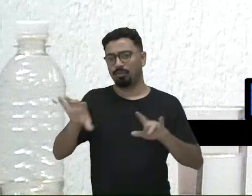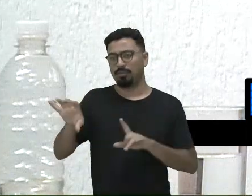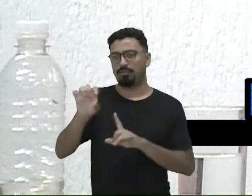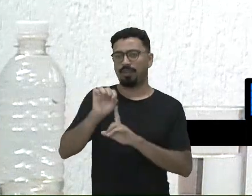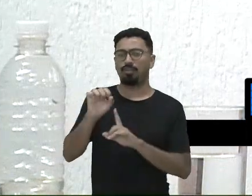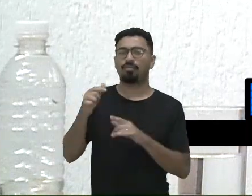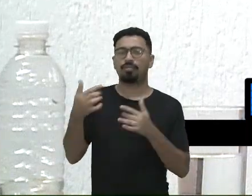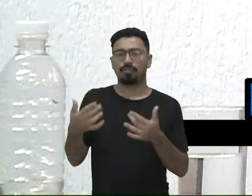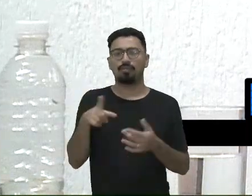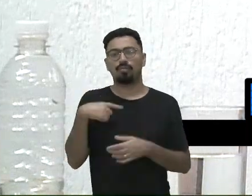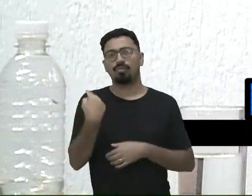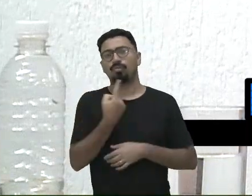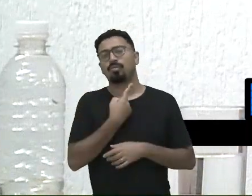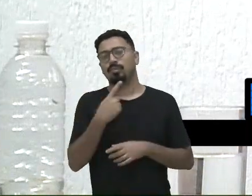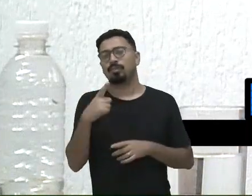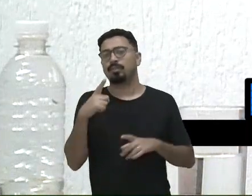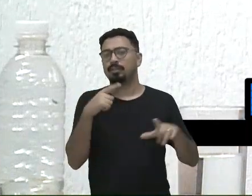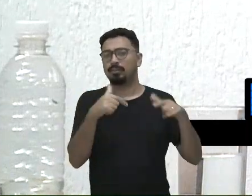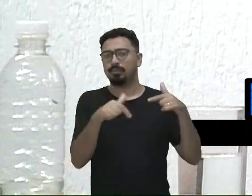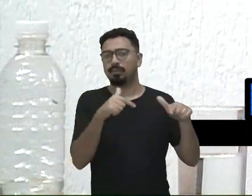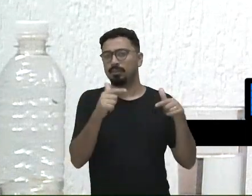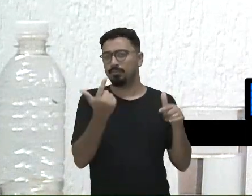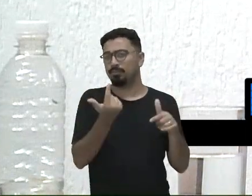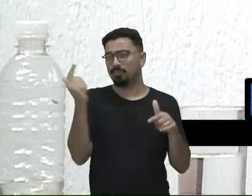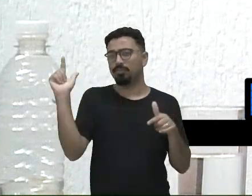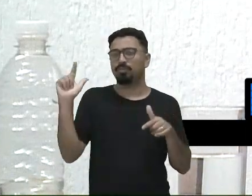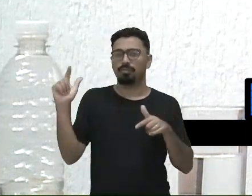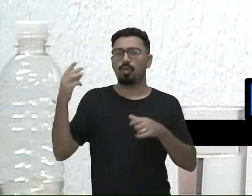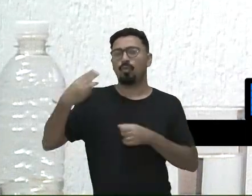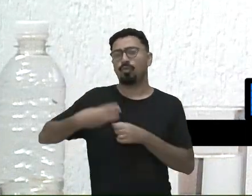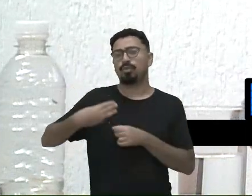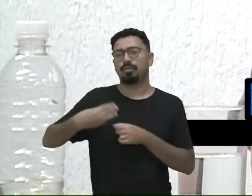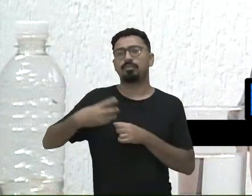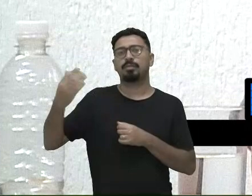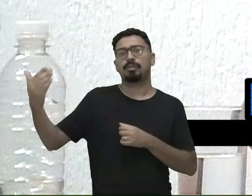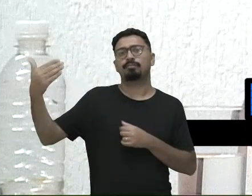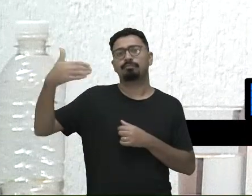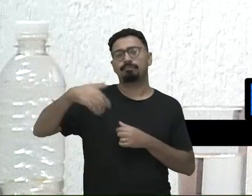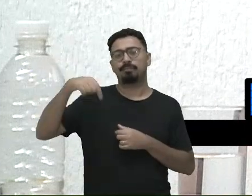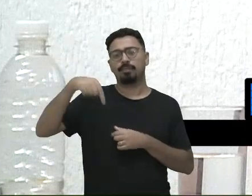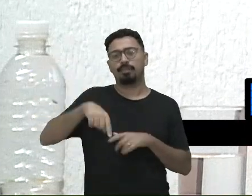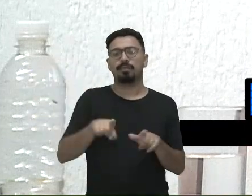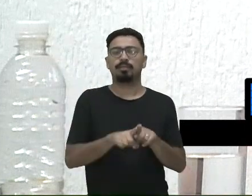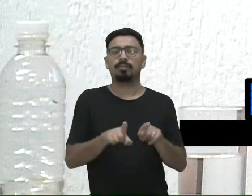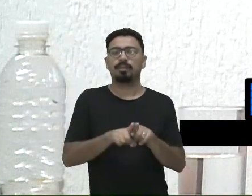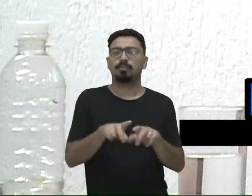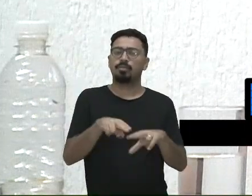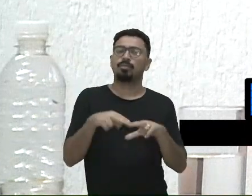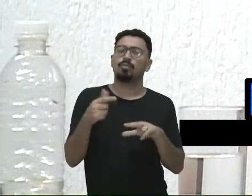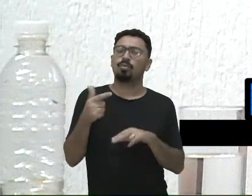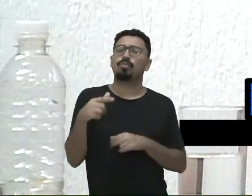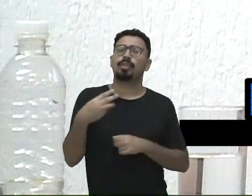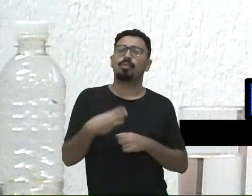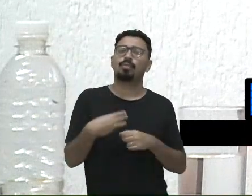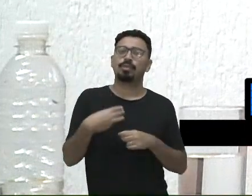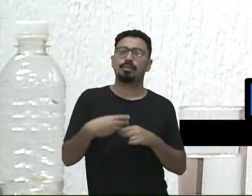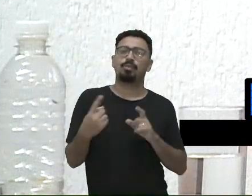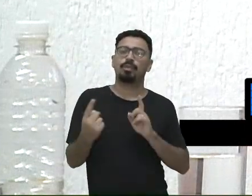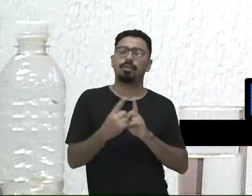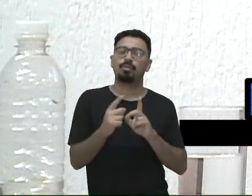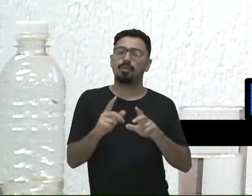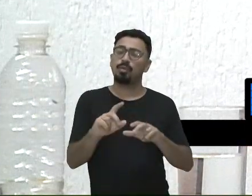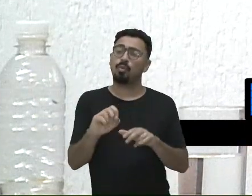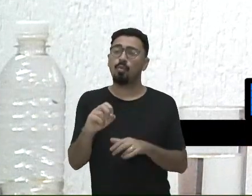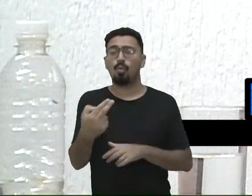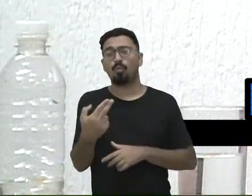Nós atendemos no AMI pessoas de outros municípios também, ou porque o município não tem o atendimento, ou porque elas